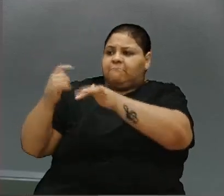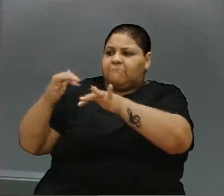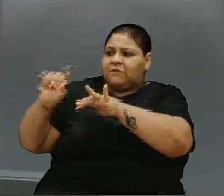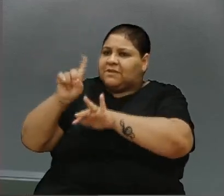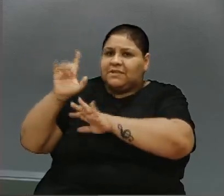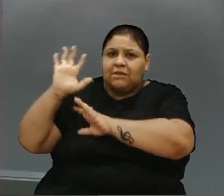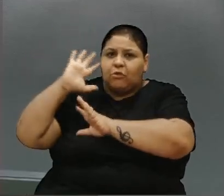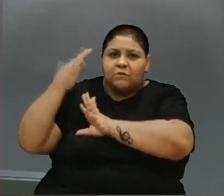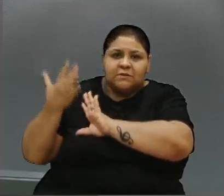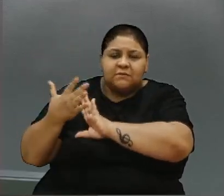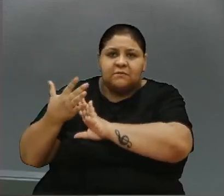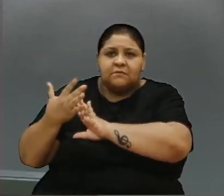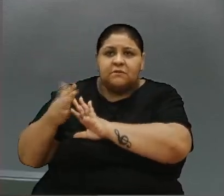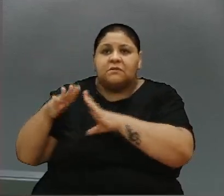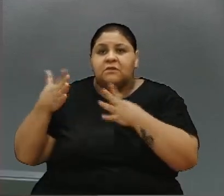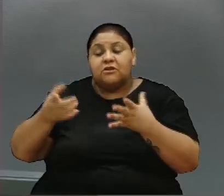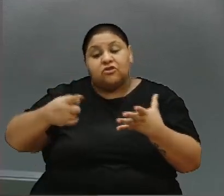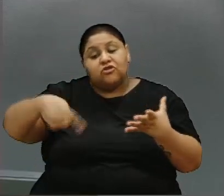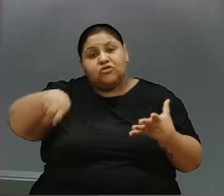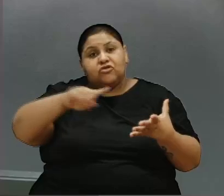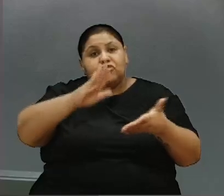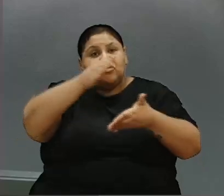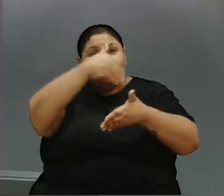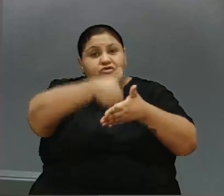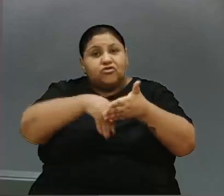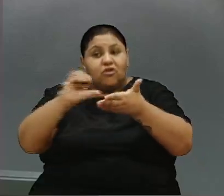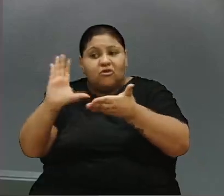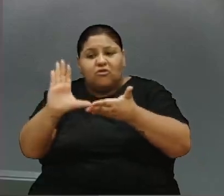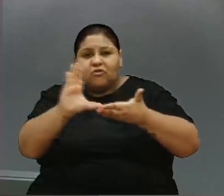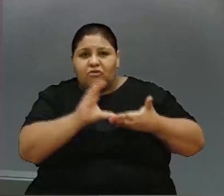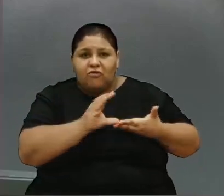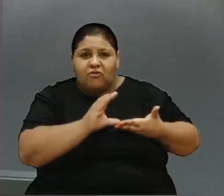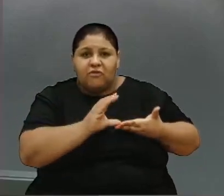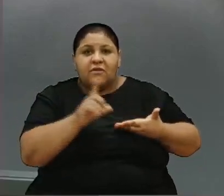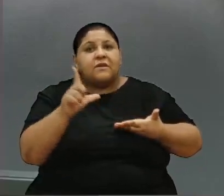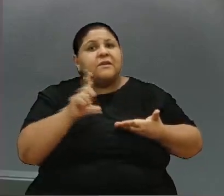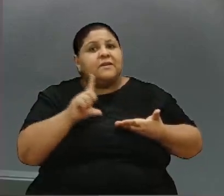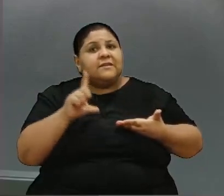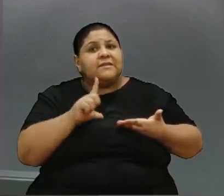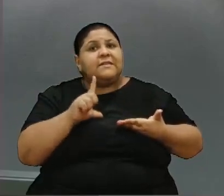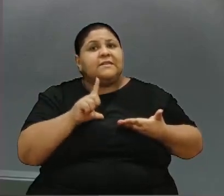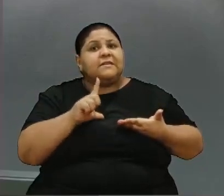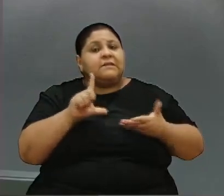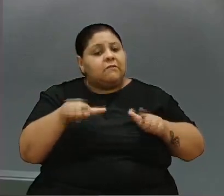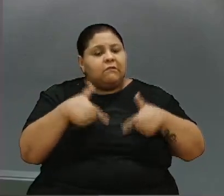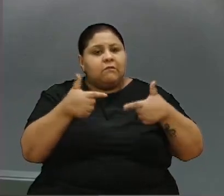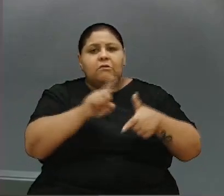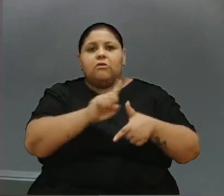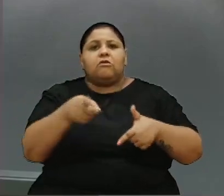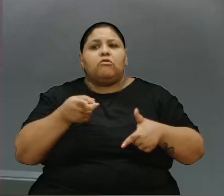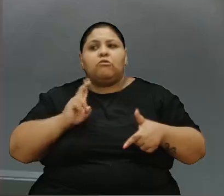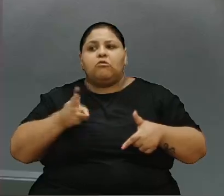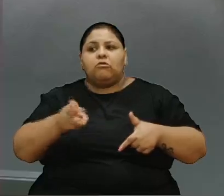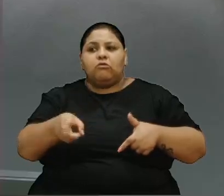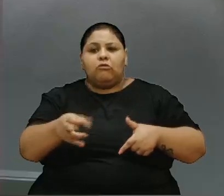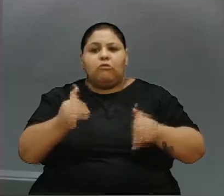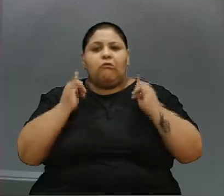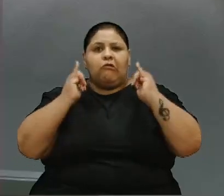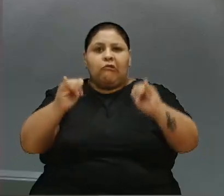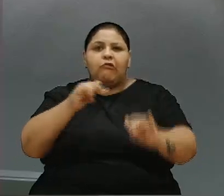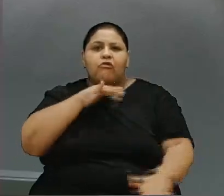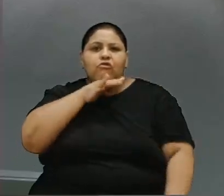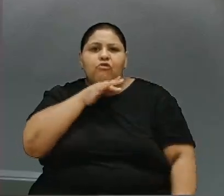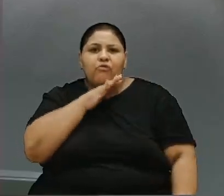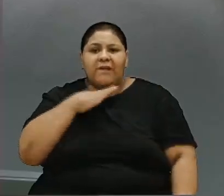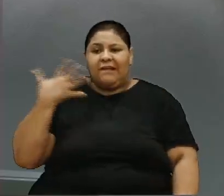isso não acontecesse. Então, se nós votamos subsídio, o subsídio tem que servir para alguma coisa. E não para manter um transporte ruim, caro,